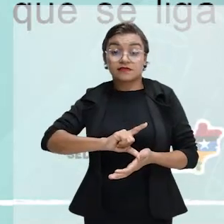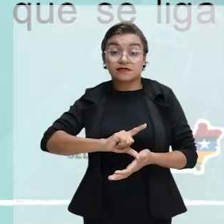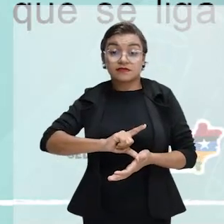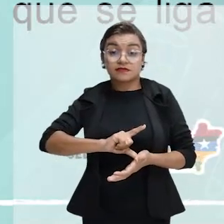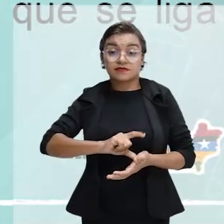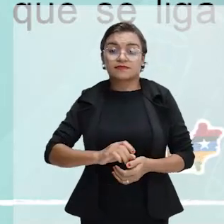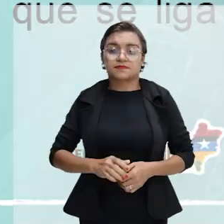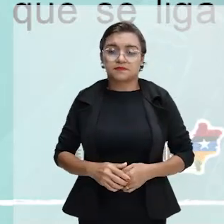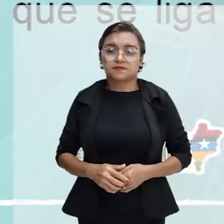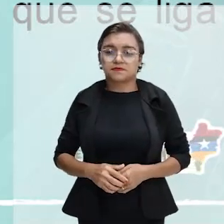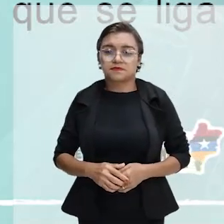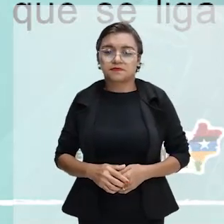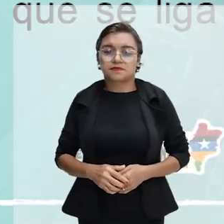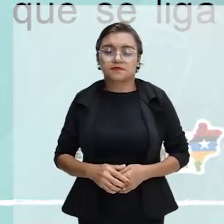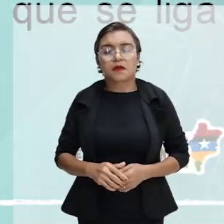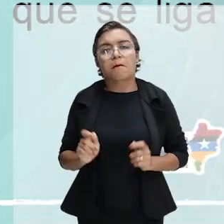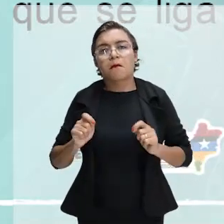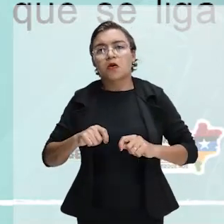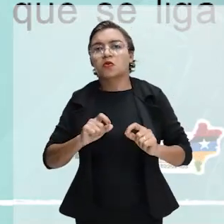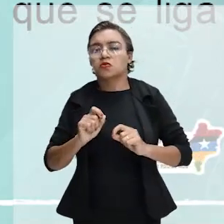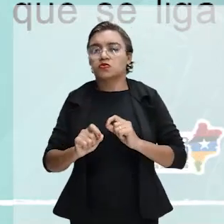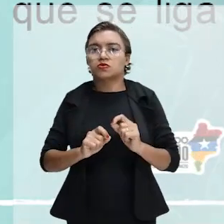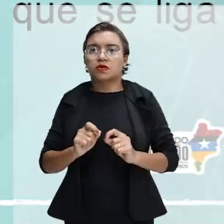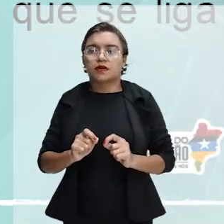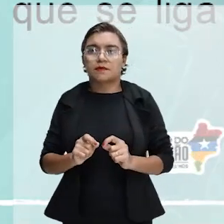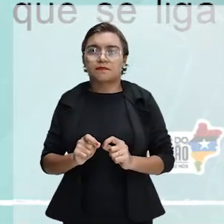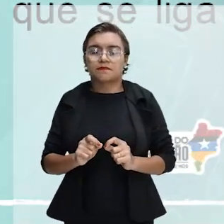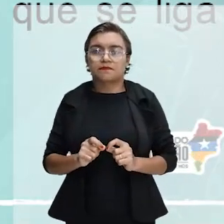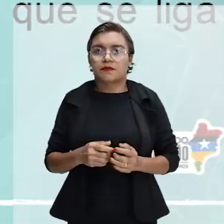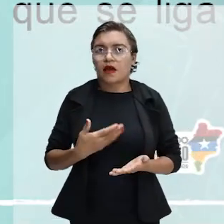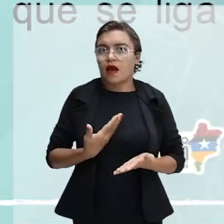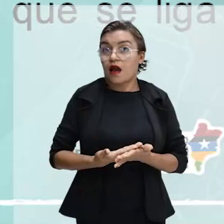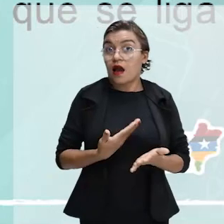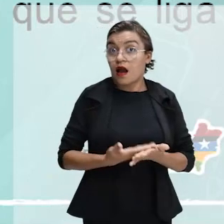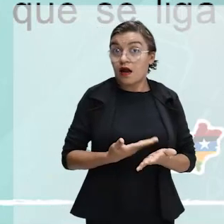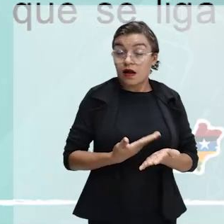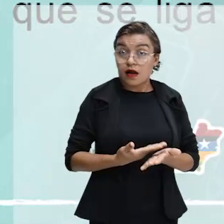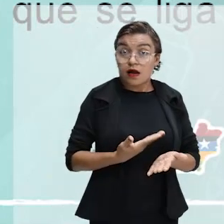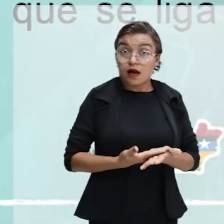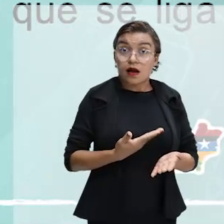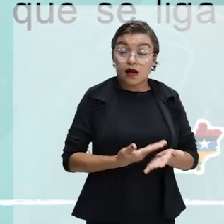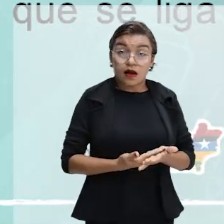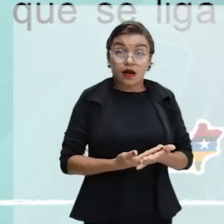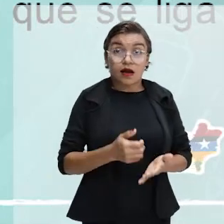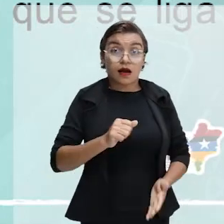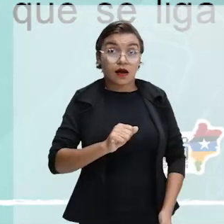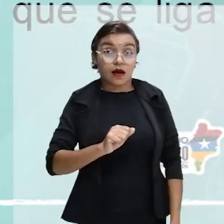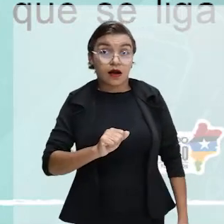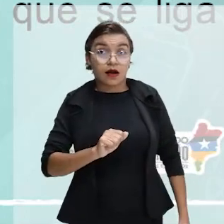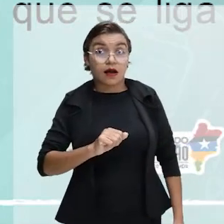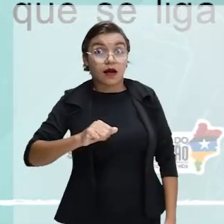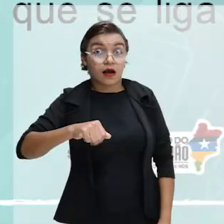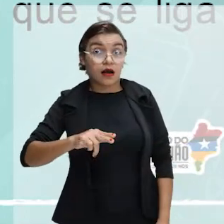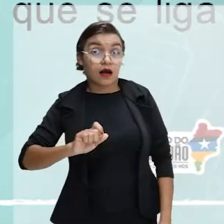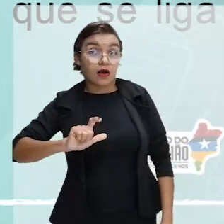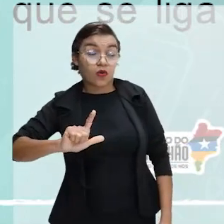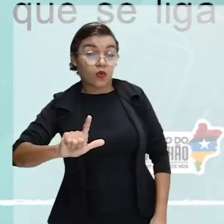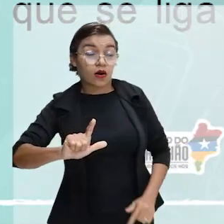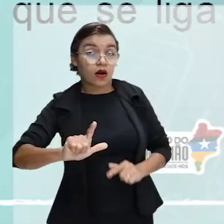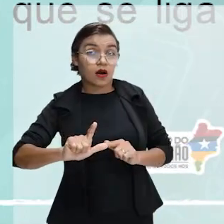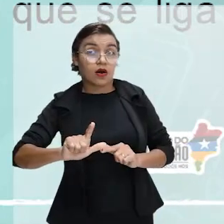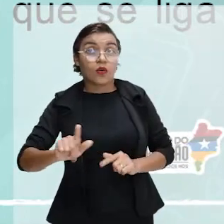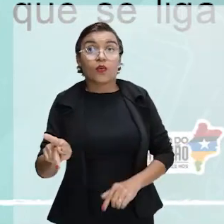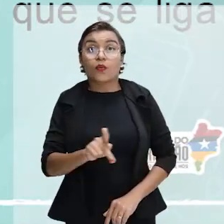o antecedente. Eu posso dizer assim, a aula a qual o professor